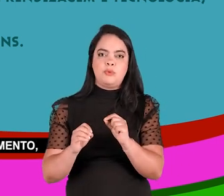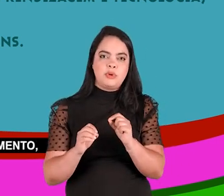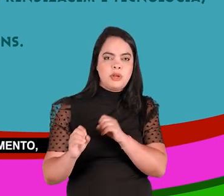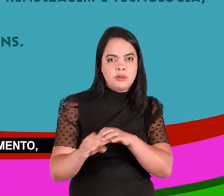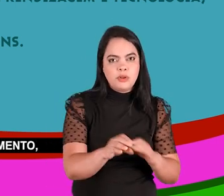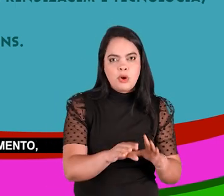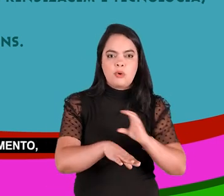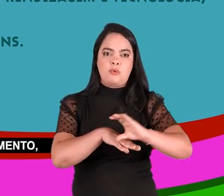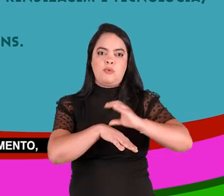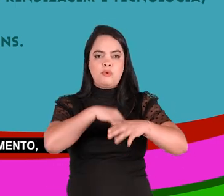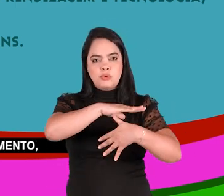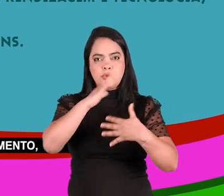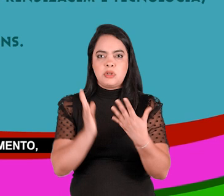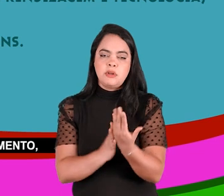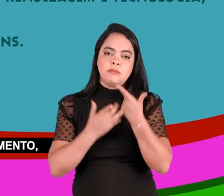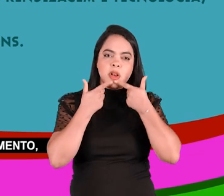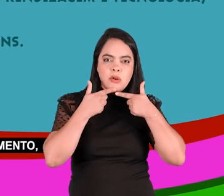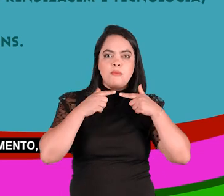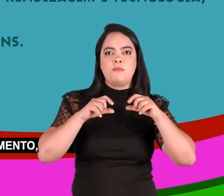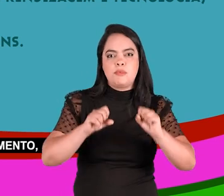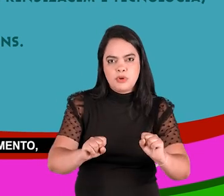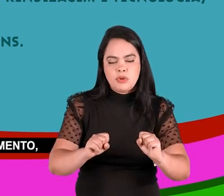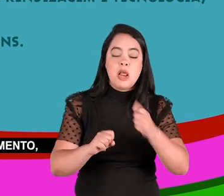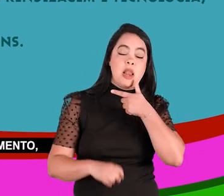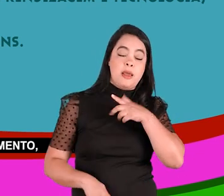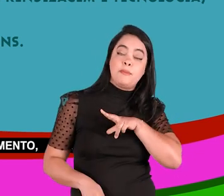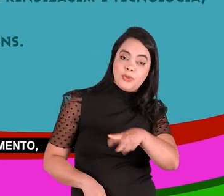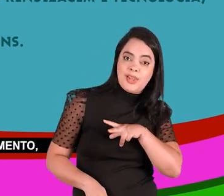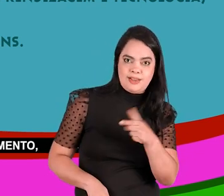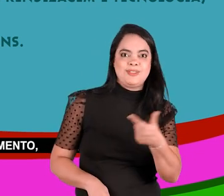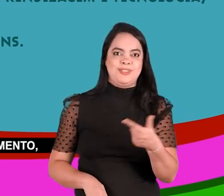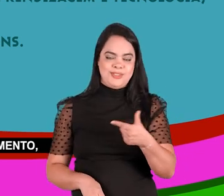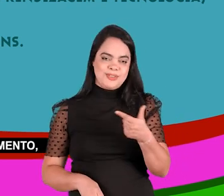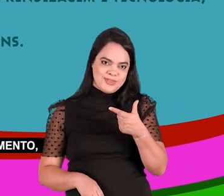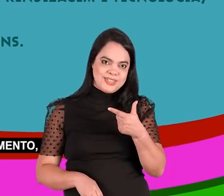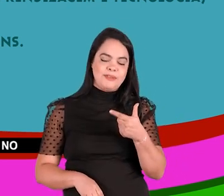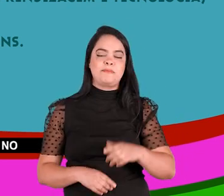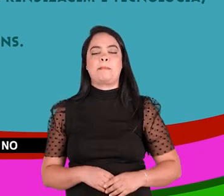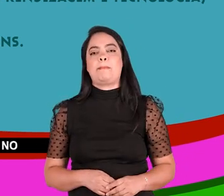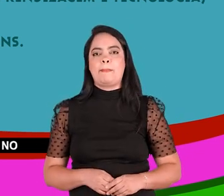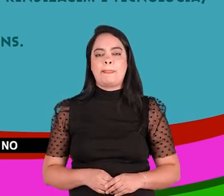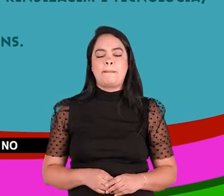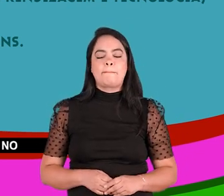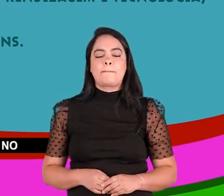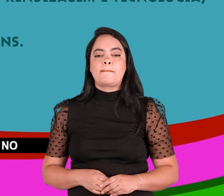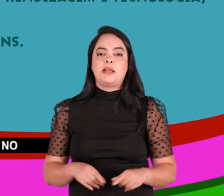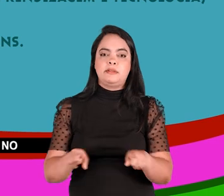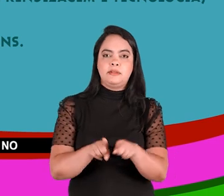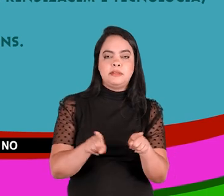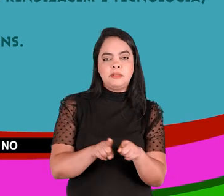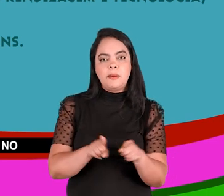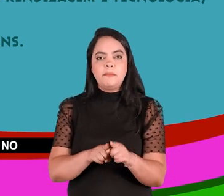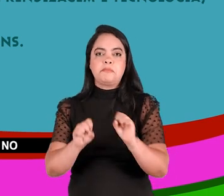de Libras e Língua Portuguesa como segunda língua, alfabetização e letramento, seminários e projetos